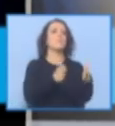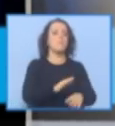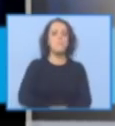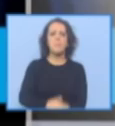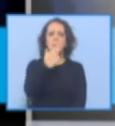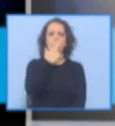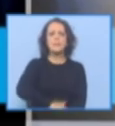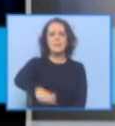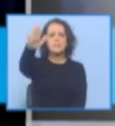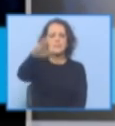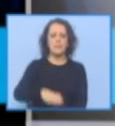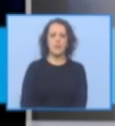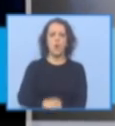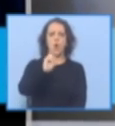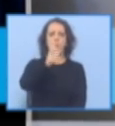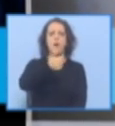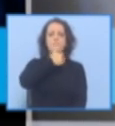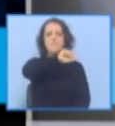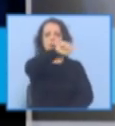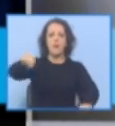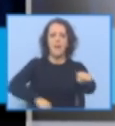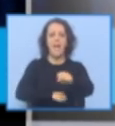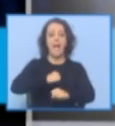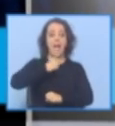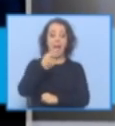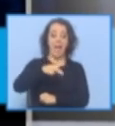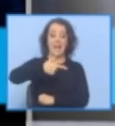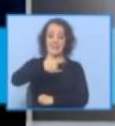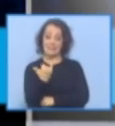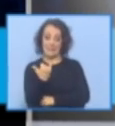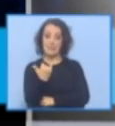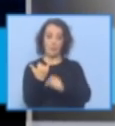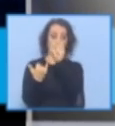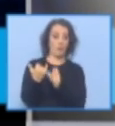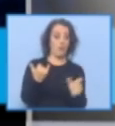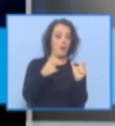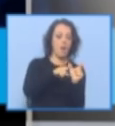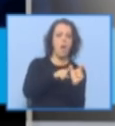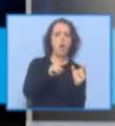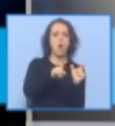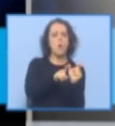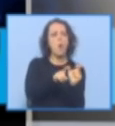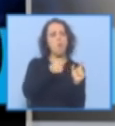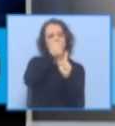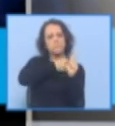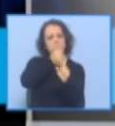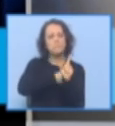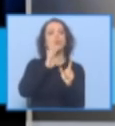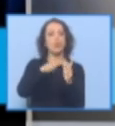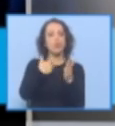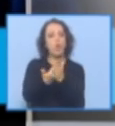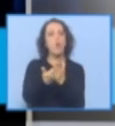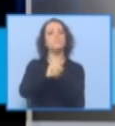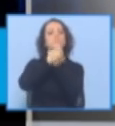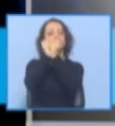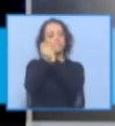antinazismo ou o anti-esclavagismo. São antis cujo movimento, a militância, a argumentação contribuiu para